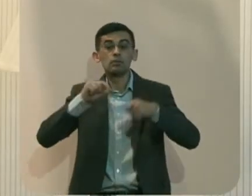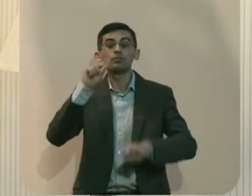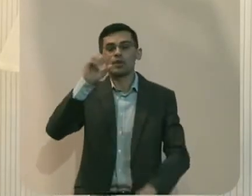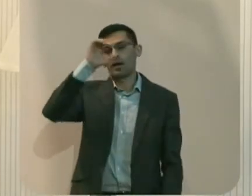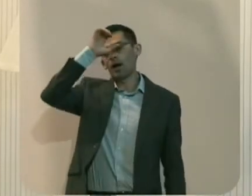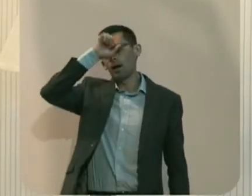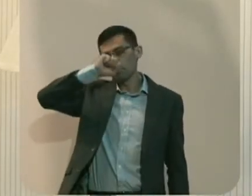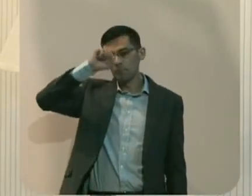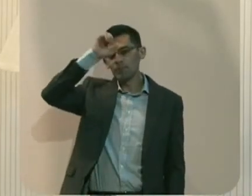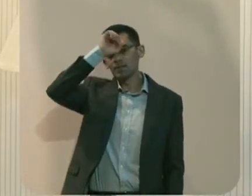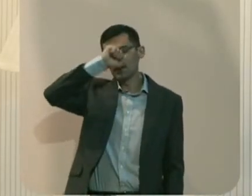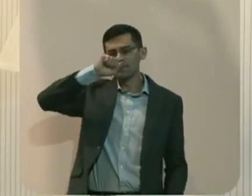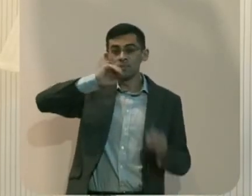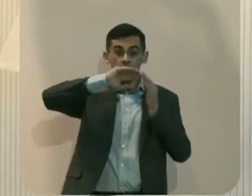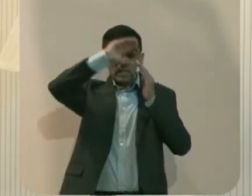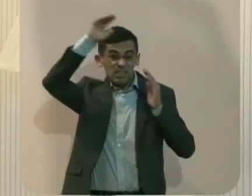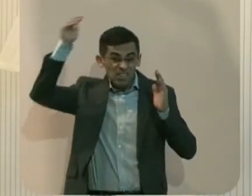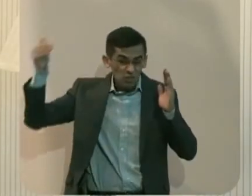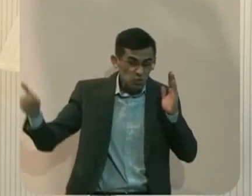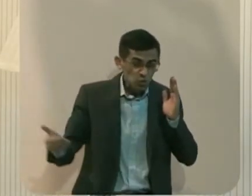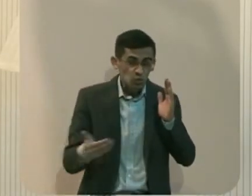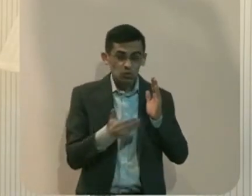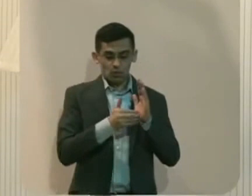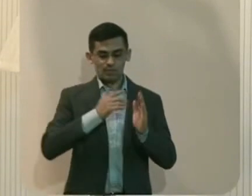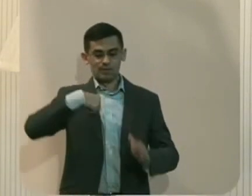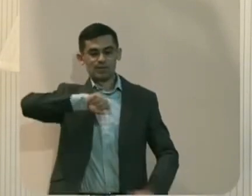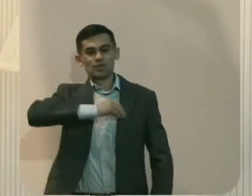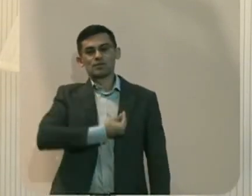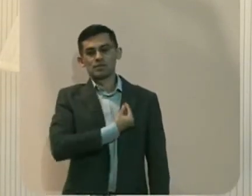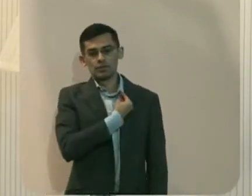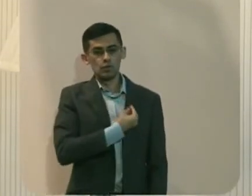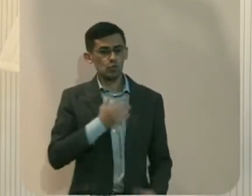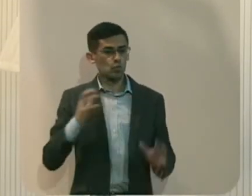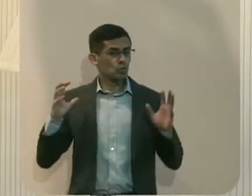aprender que em todas as áreas da vida,